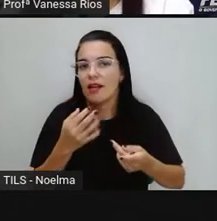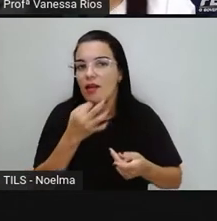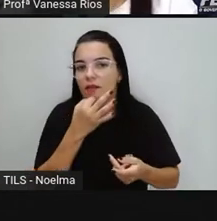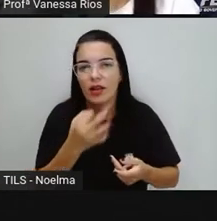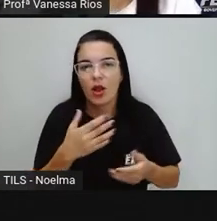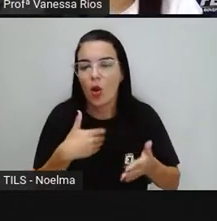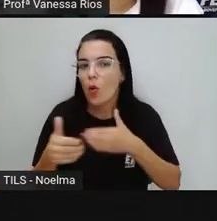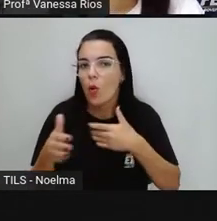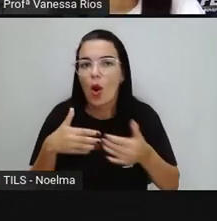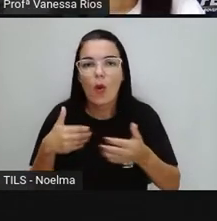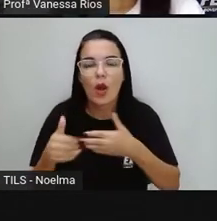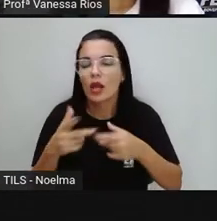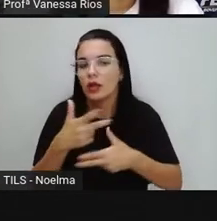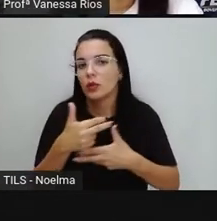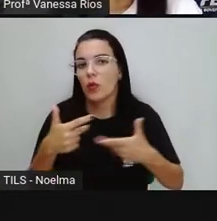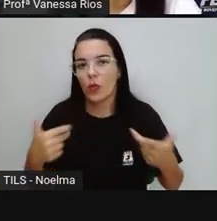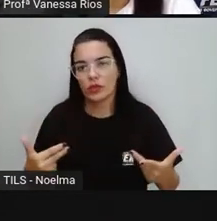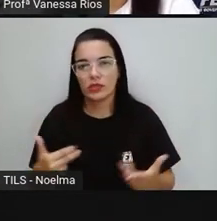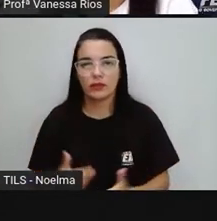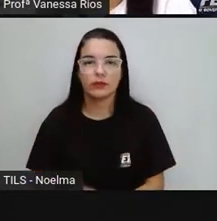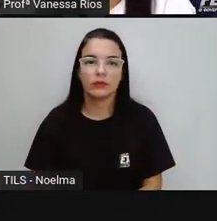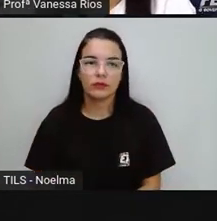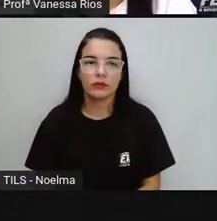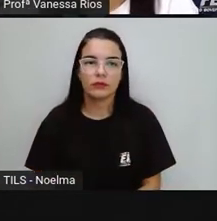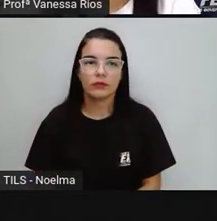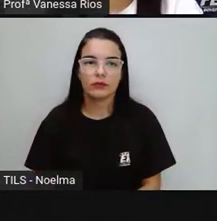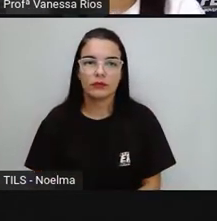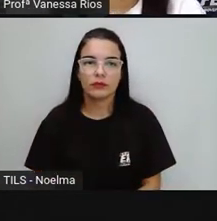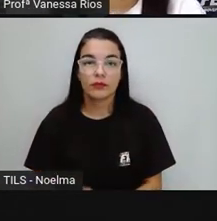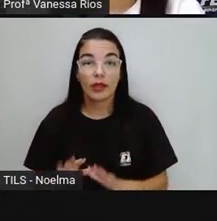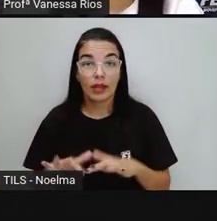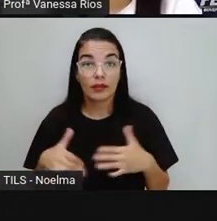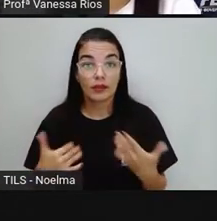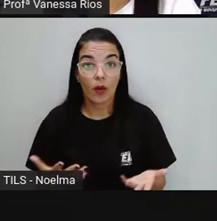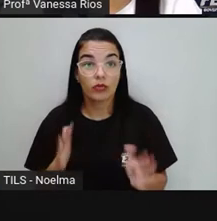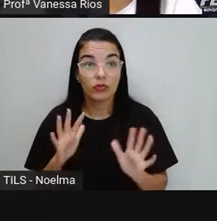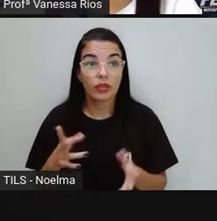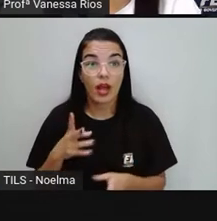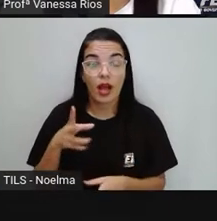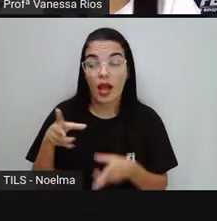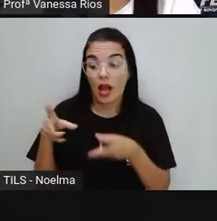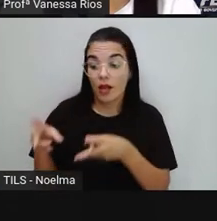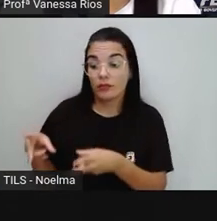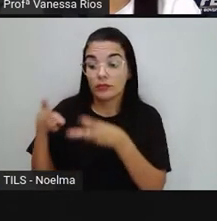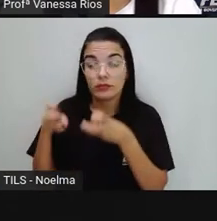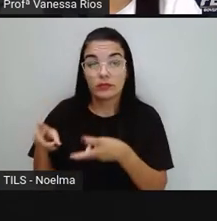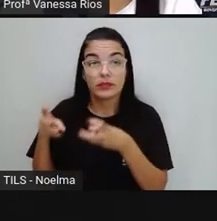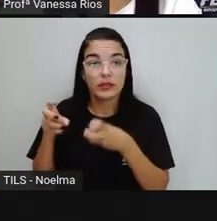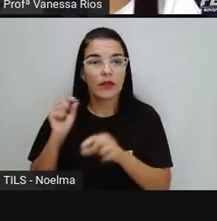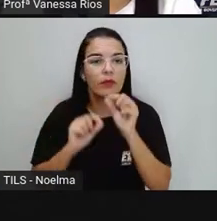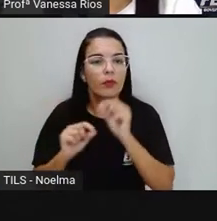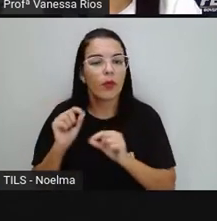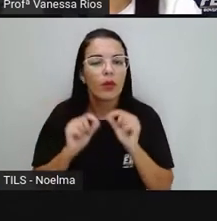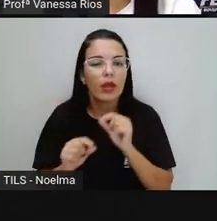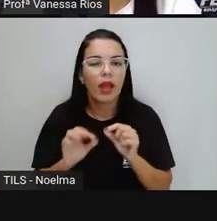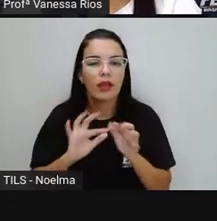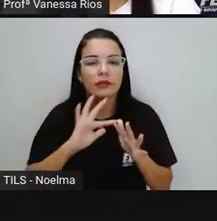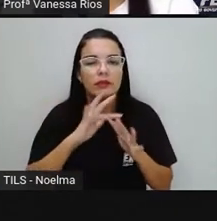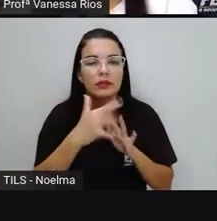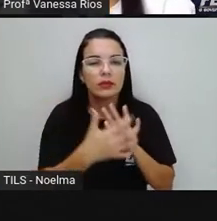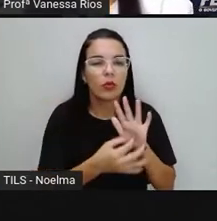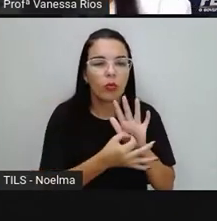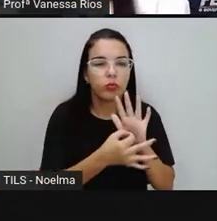obra ou produto. Então, a gente já observa aí, né, as resenhas críticas aparecendo no texto